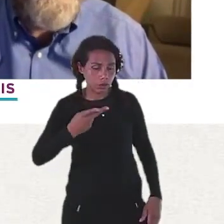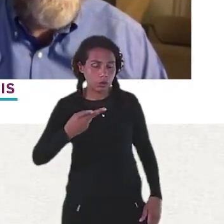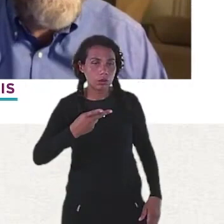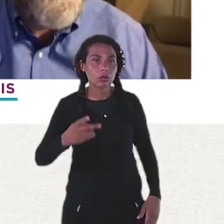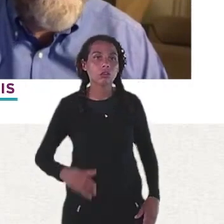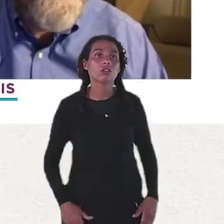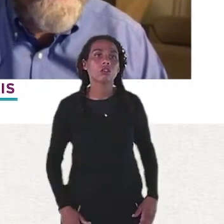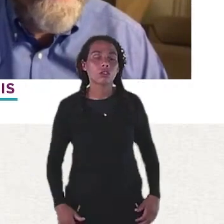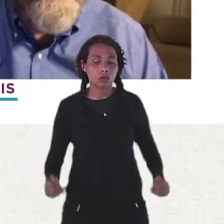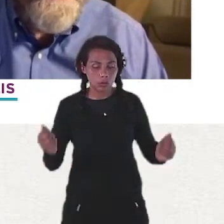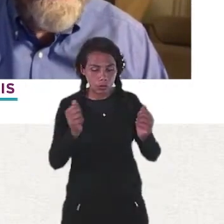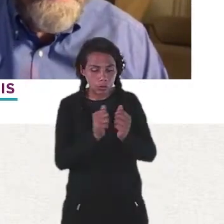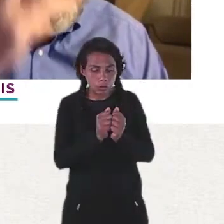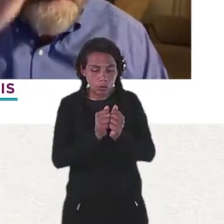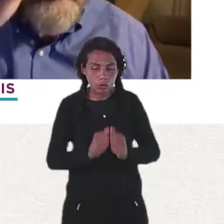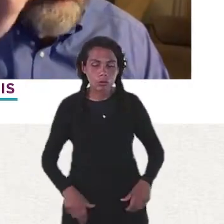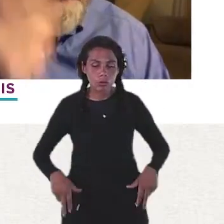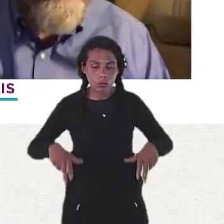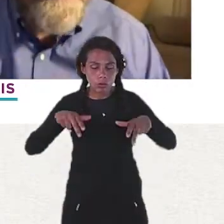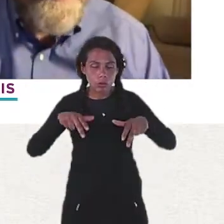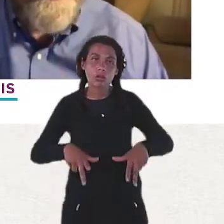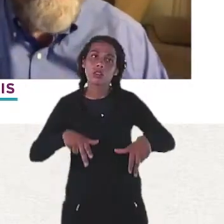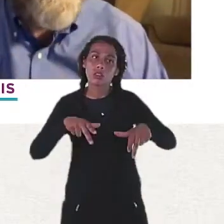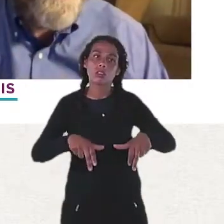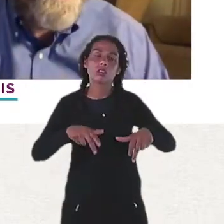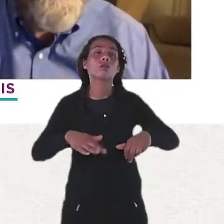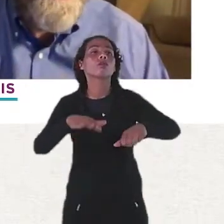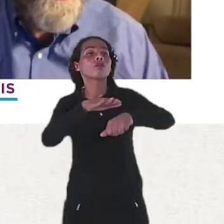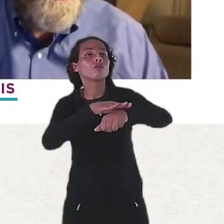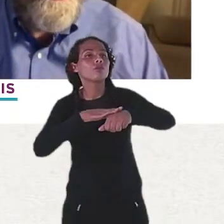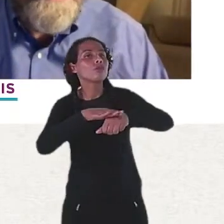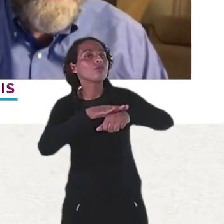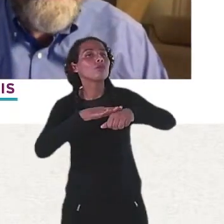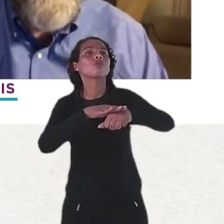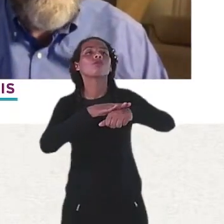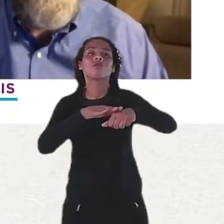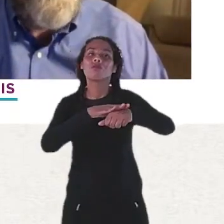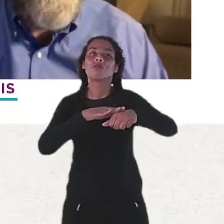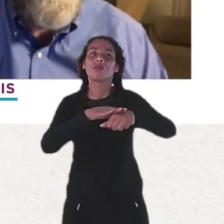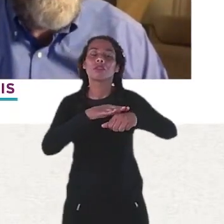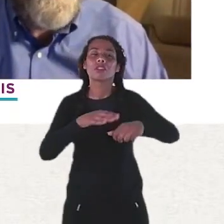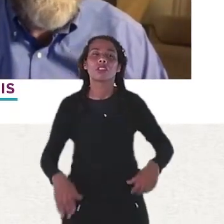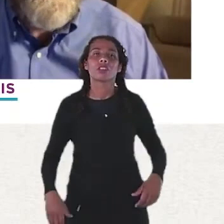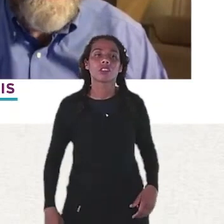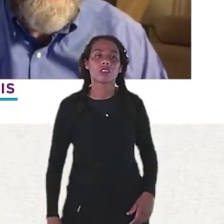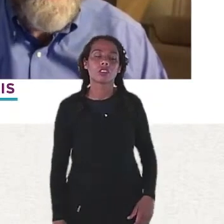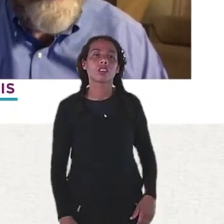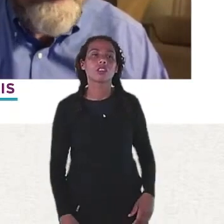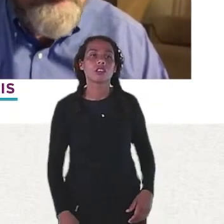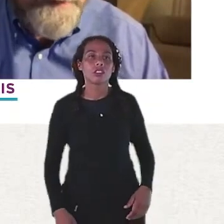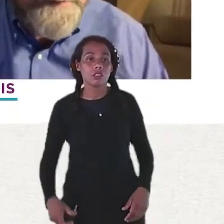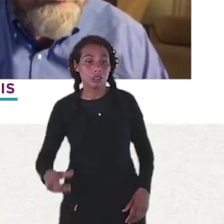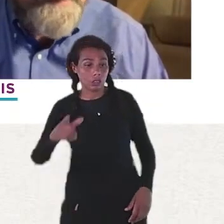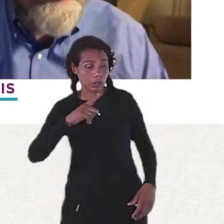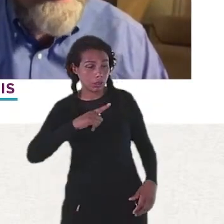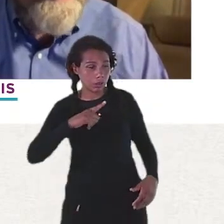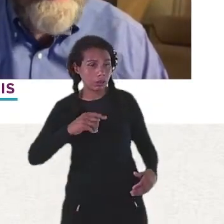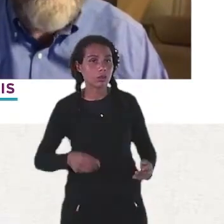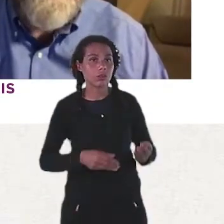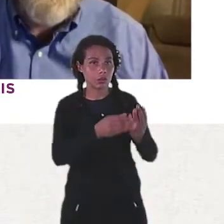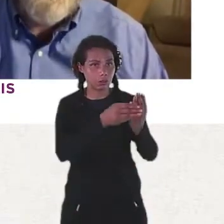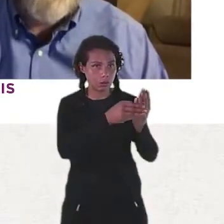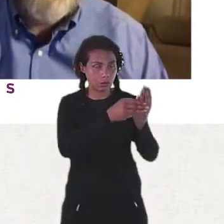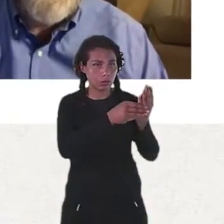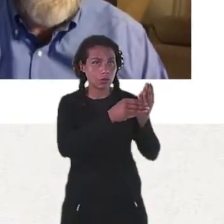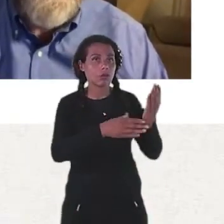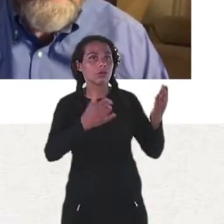em volta do Lago Le Mans, que nós tivemos um breakthrough e a gente tirou uma foto da árvore que a gente estava